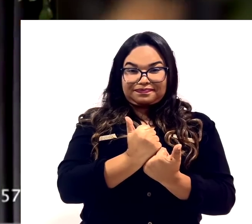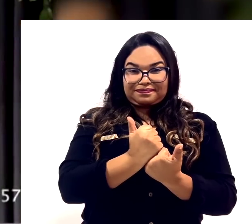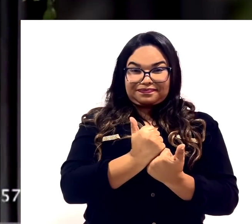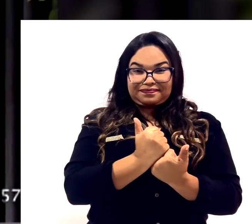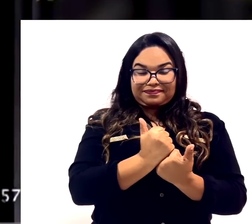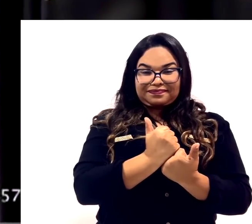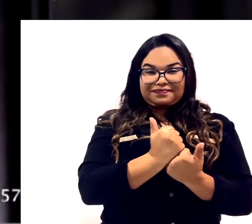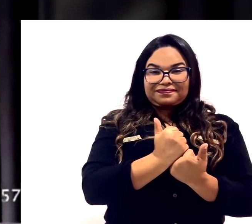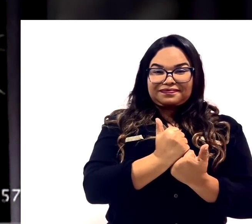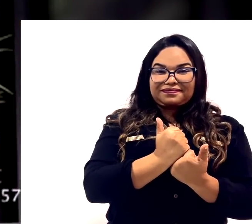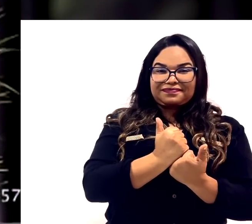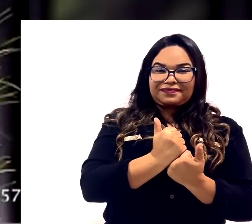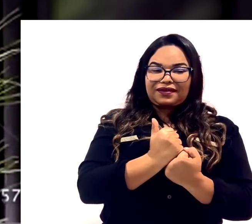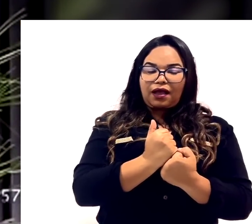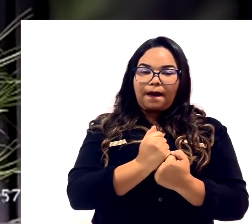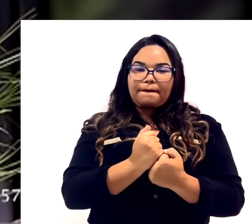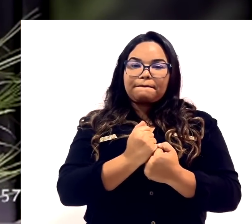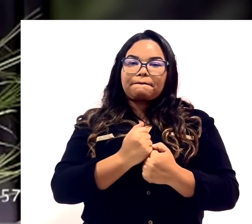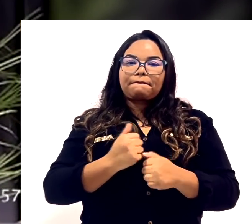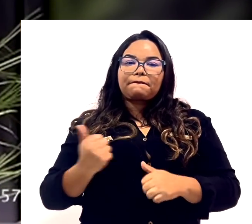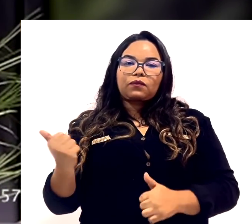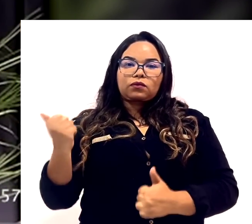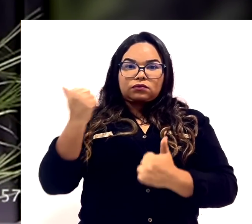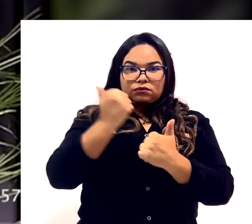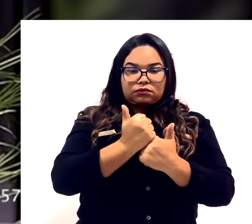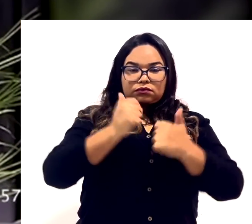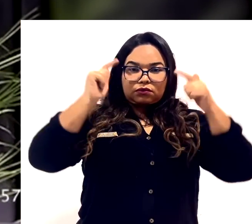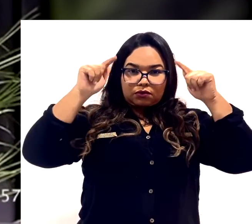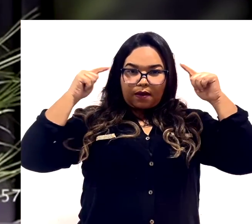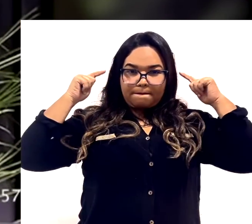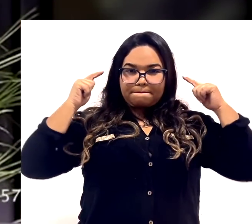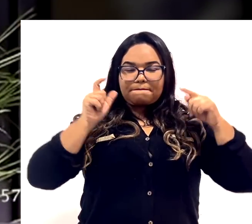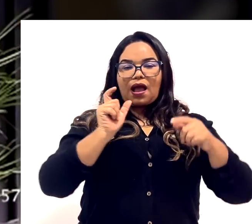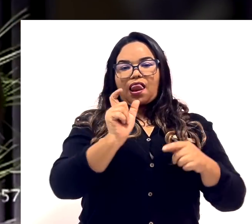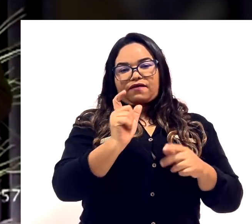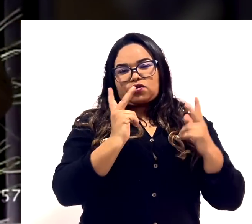Cristo. No lugar de, em grego, é